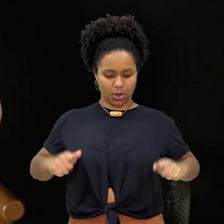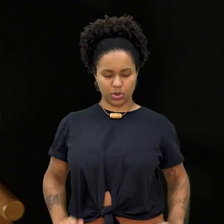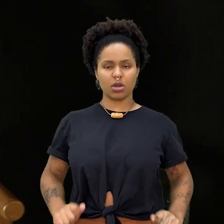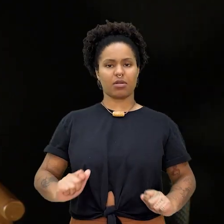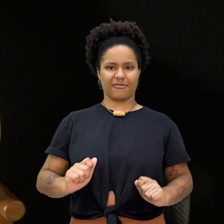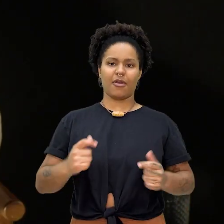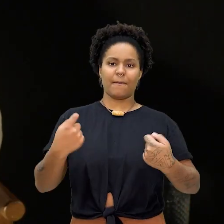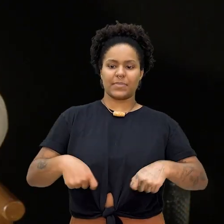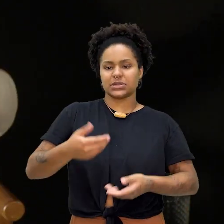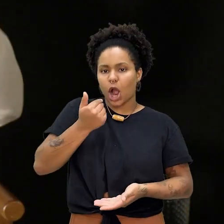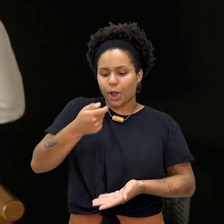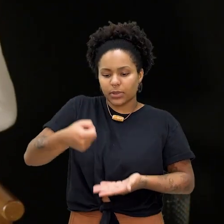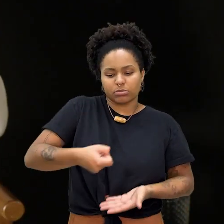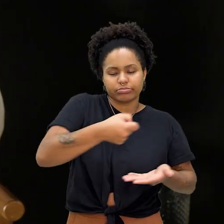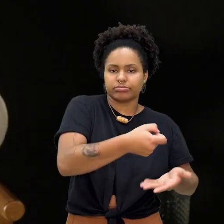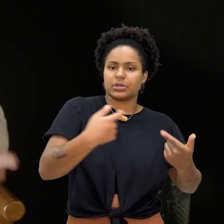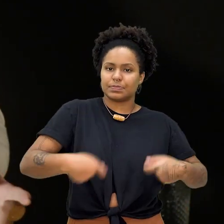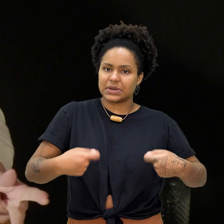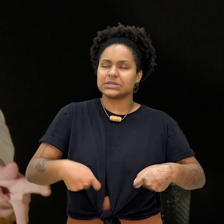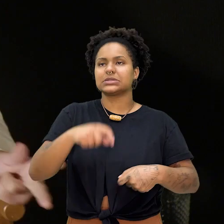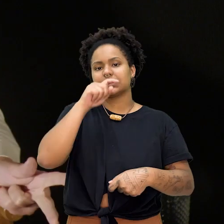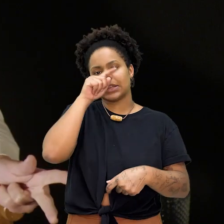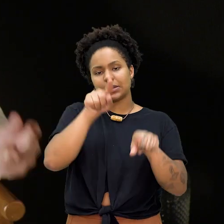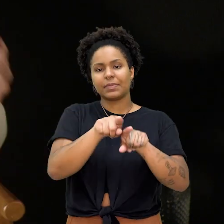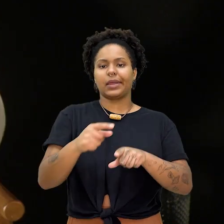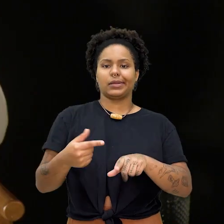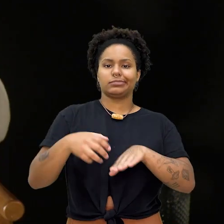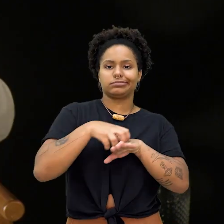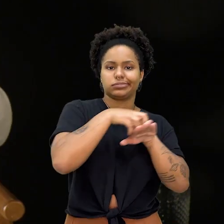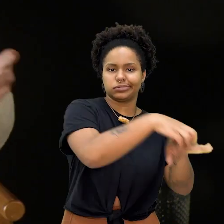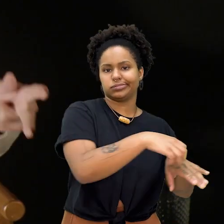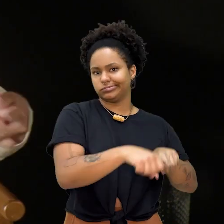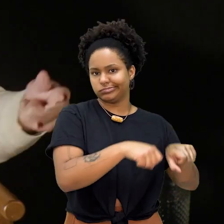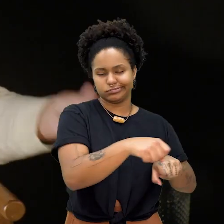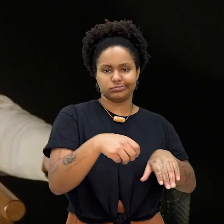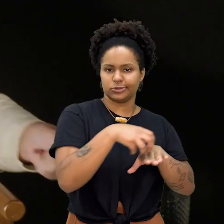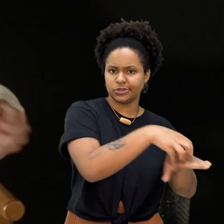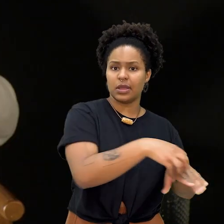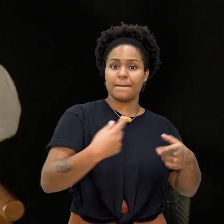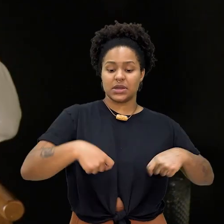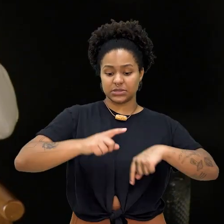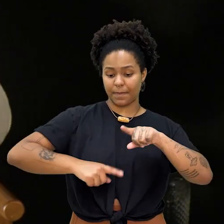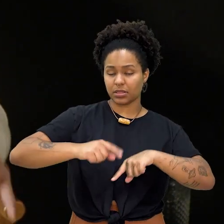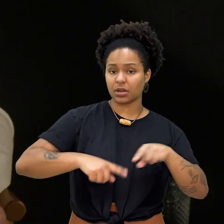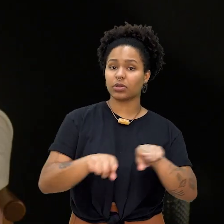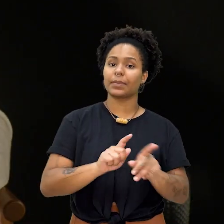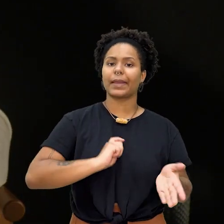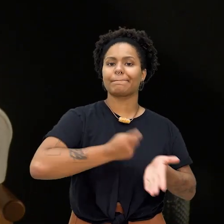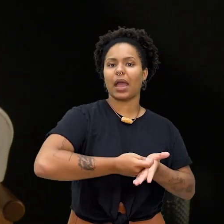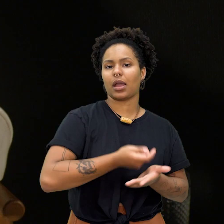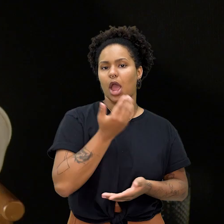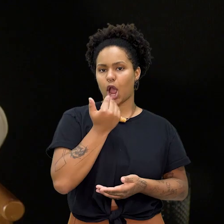uniforme, ela tem que levar uma alimentação, ela tem que levar o transporte, tem que levar o material e tem que